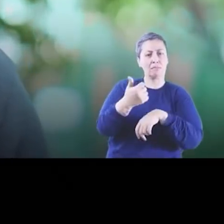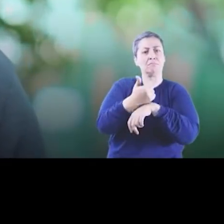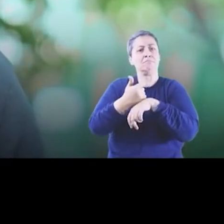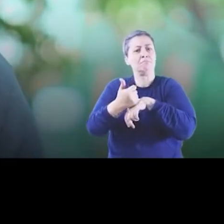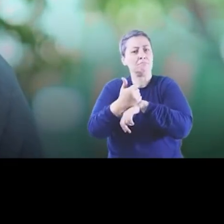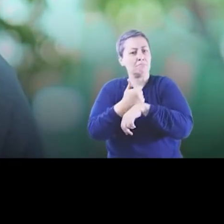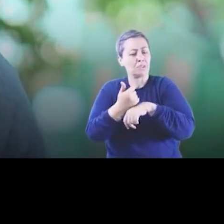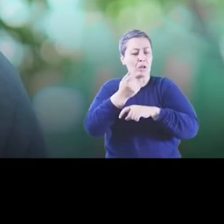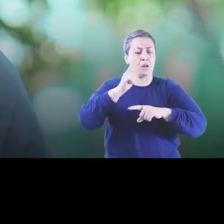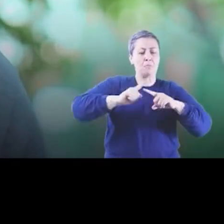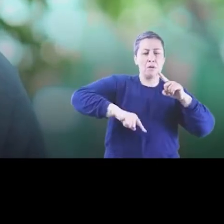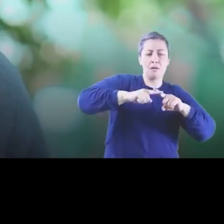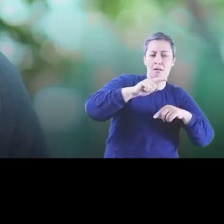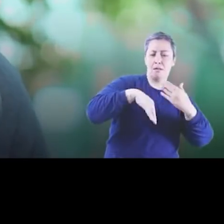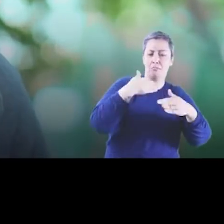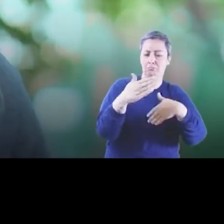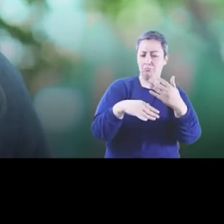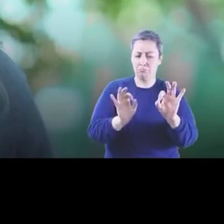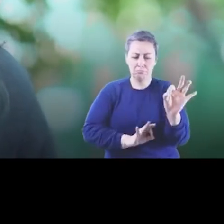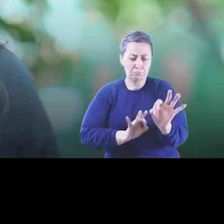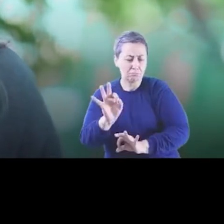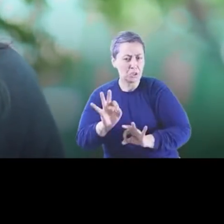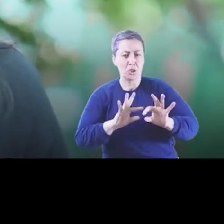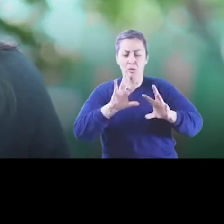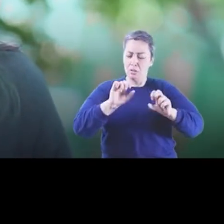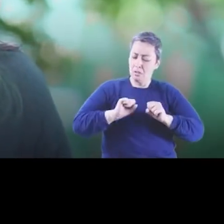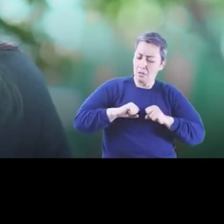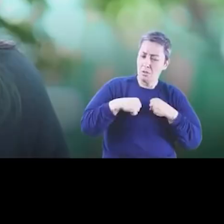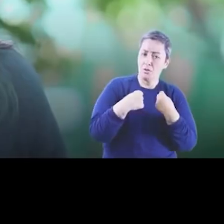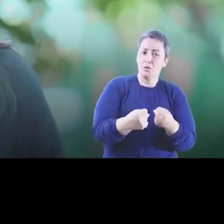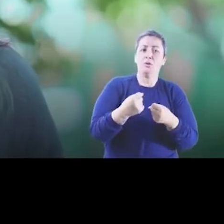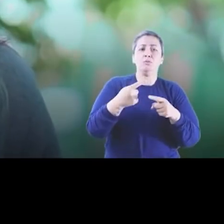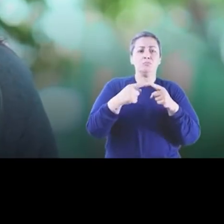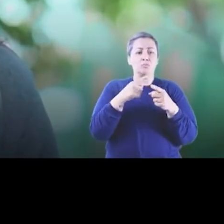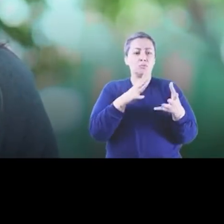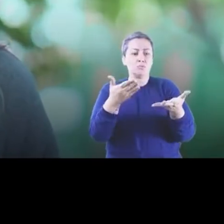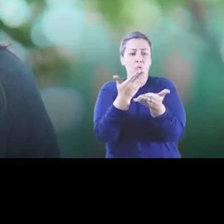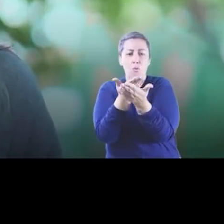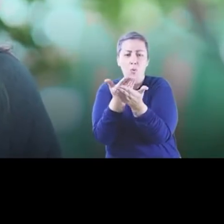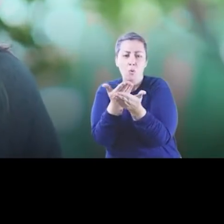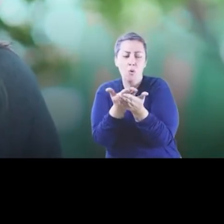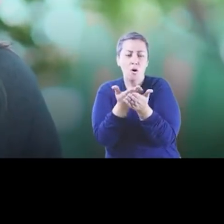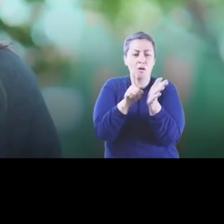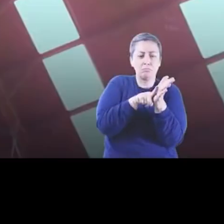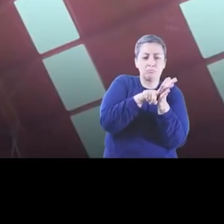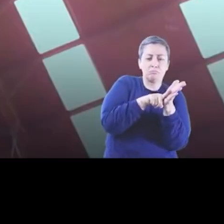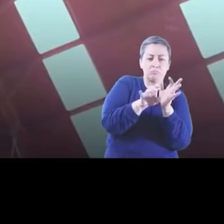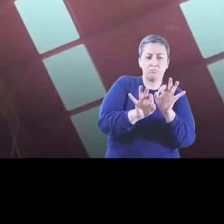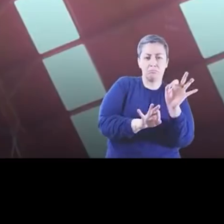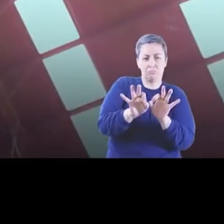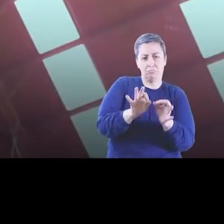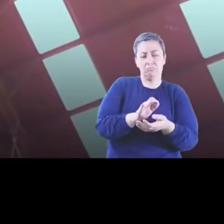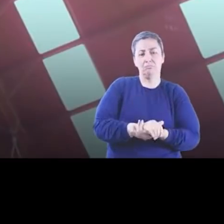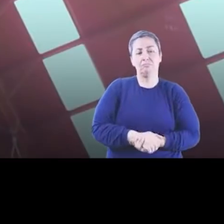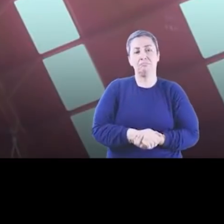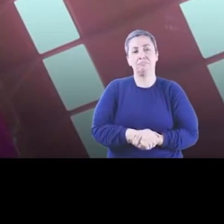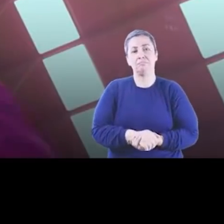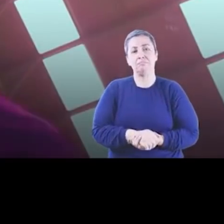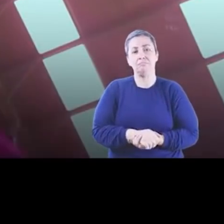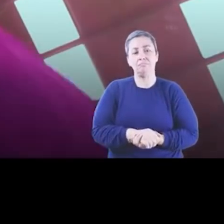de profissionais, o material desenvolvido, toda a dedicação por trás de toda a aula que temos.